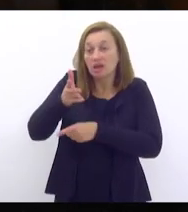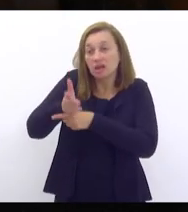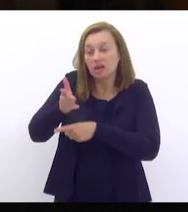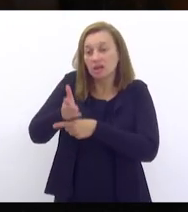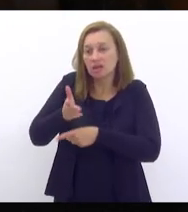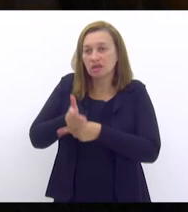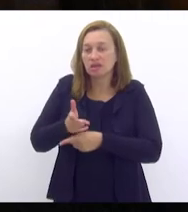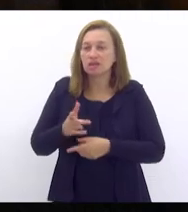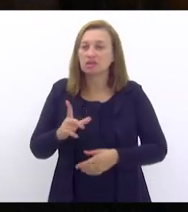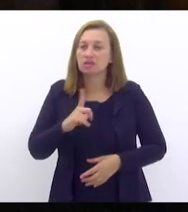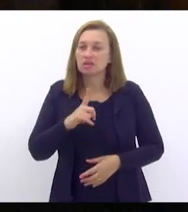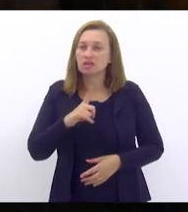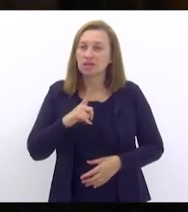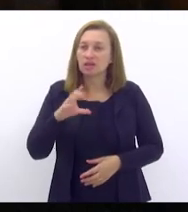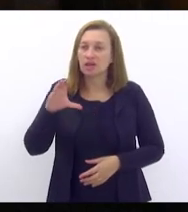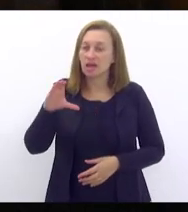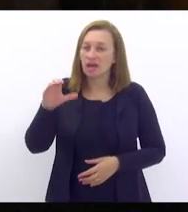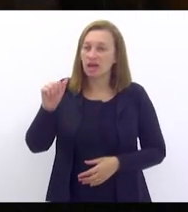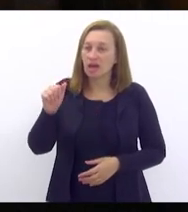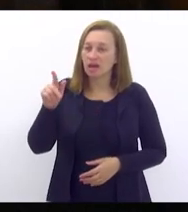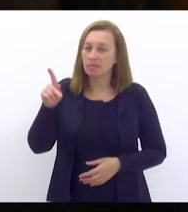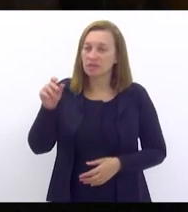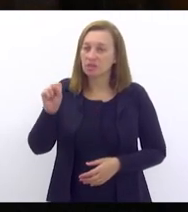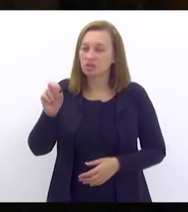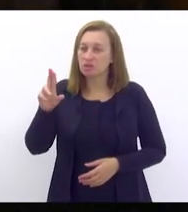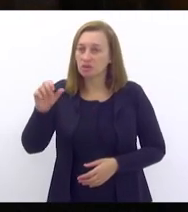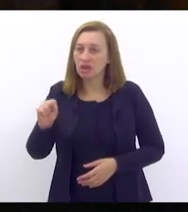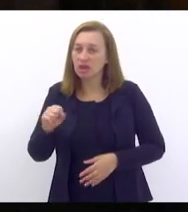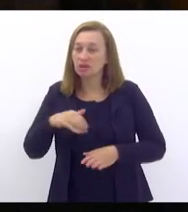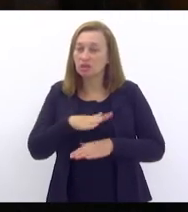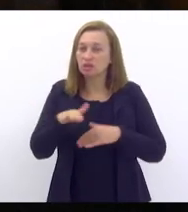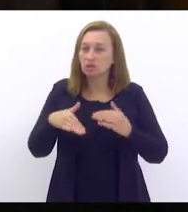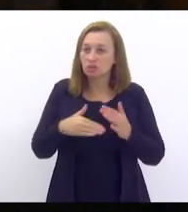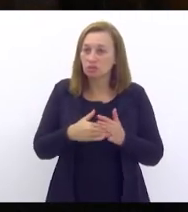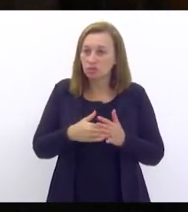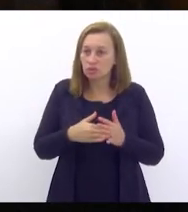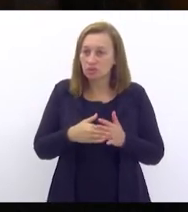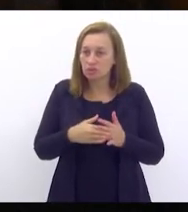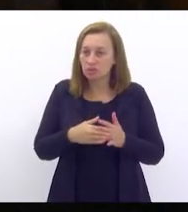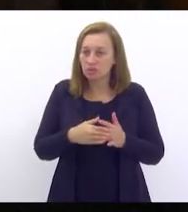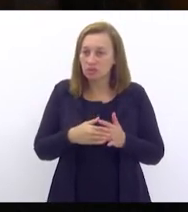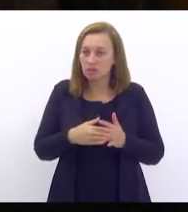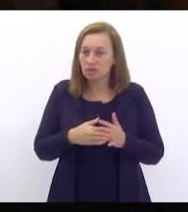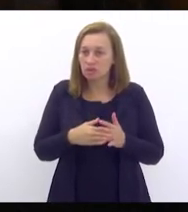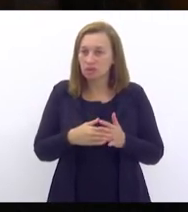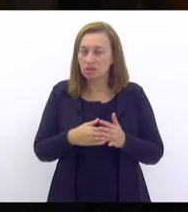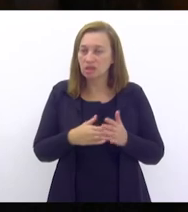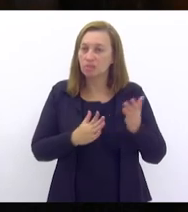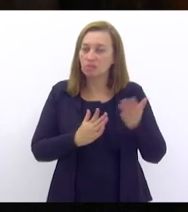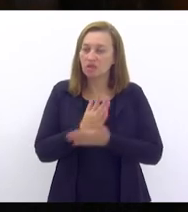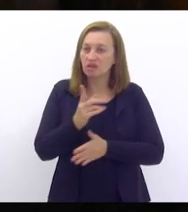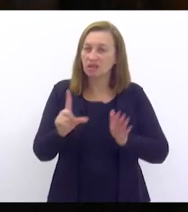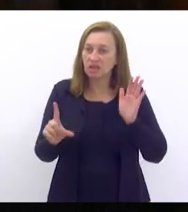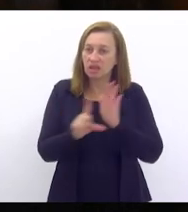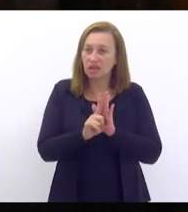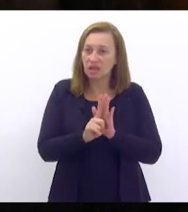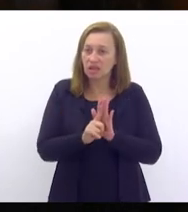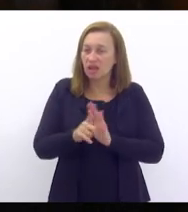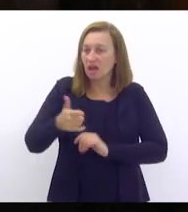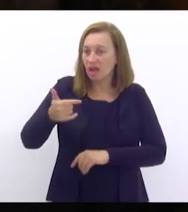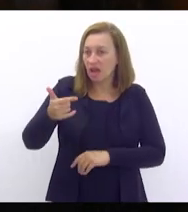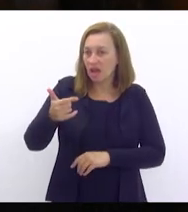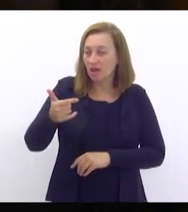tinha cápsulas de bala, todas legalizadas. Para concluir, deputado. Para concluir, tinha armamento,